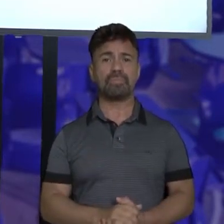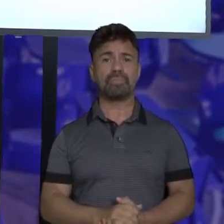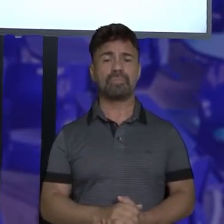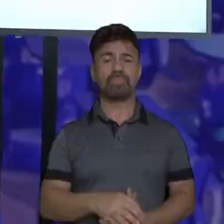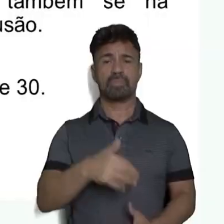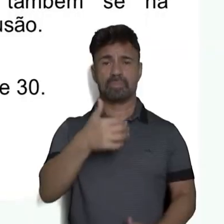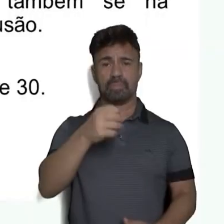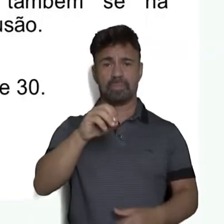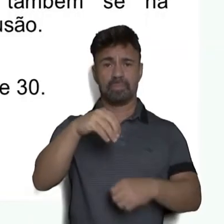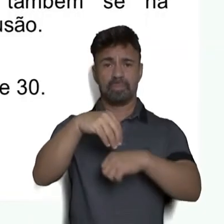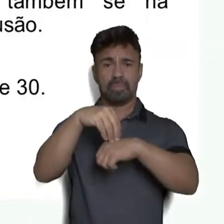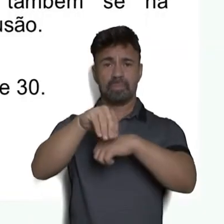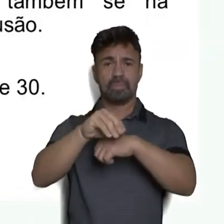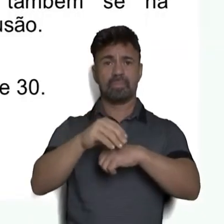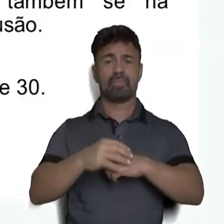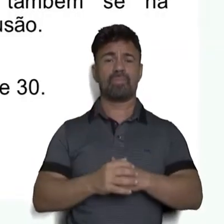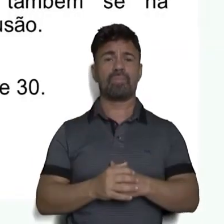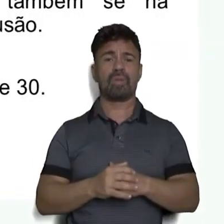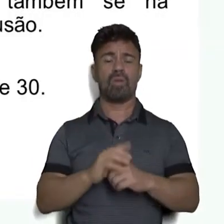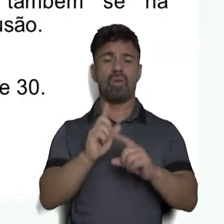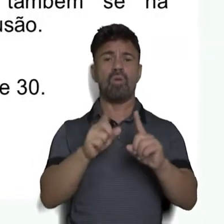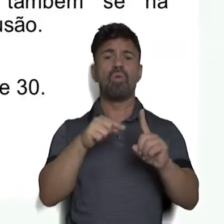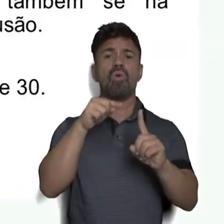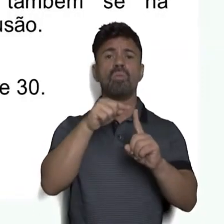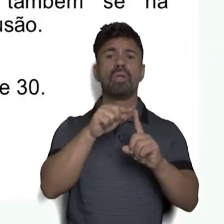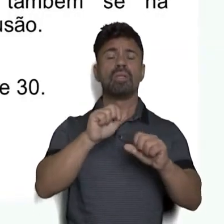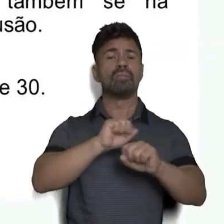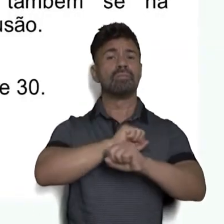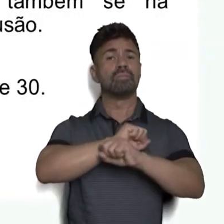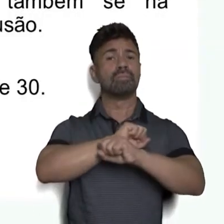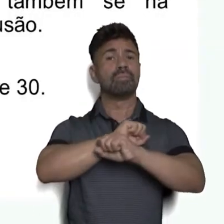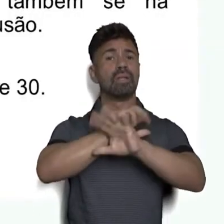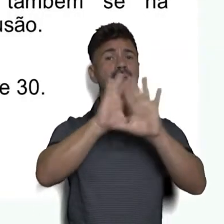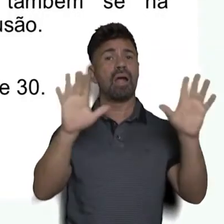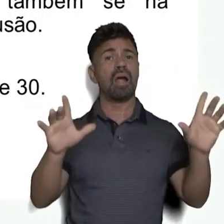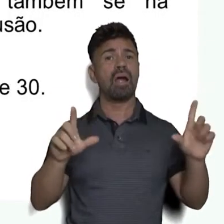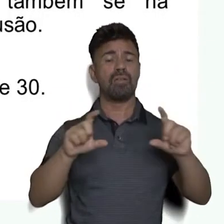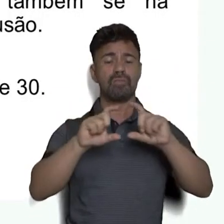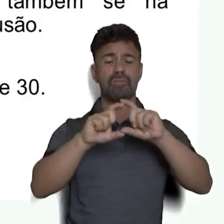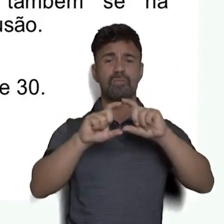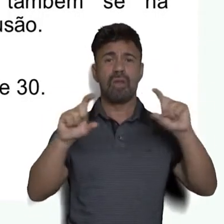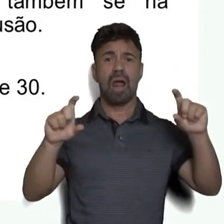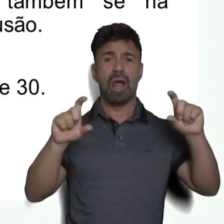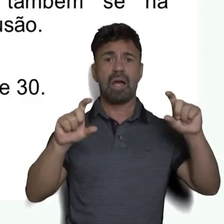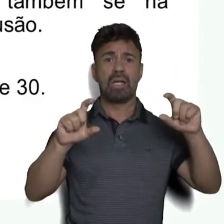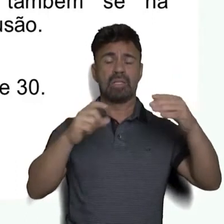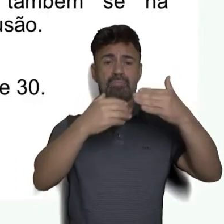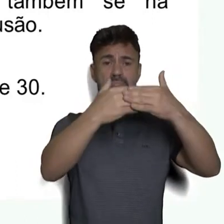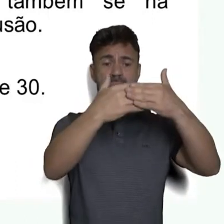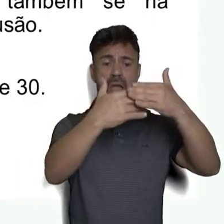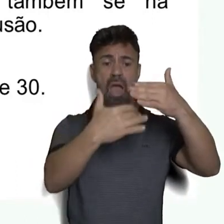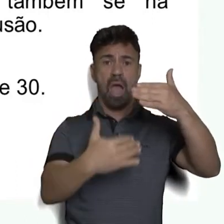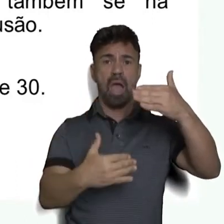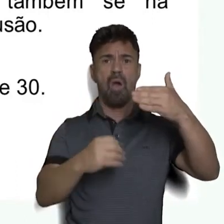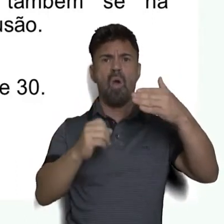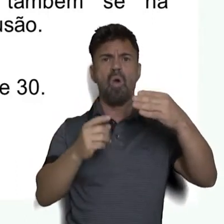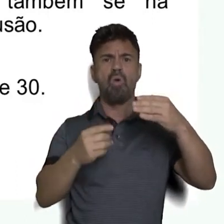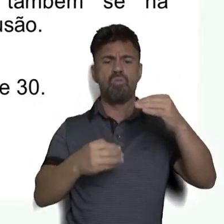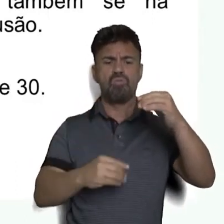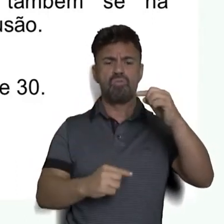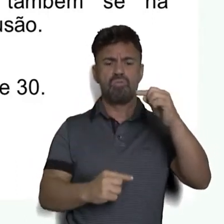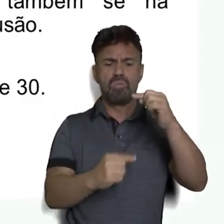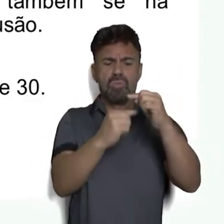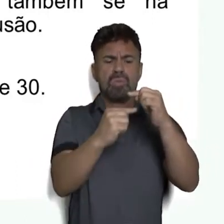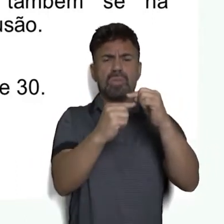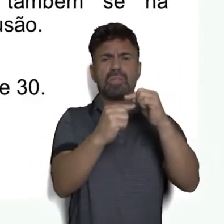Décima dica, os períodos objetivos e claros. Ou seja, frases não precisam ser longas, curtas demais também não,